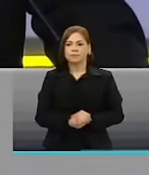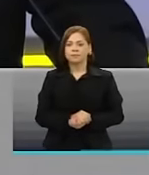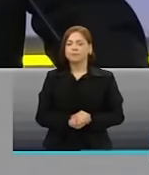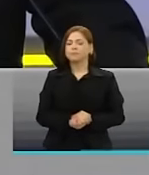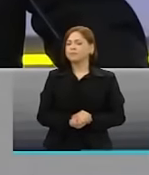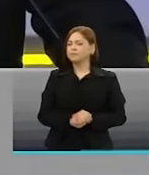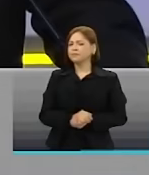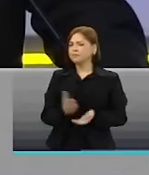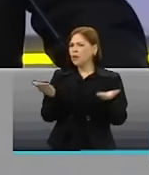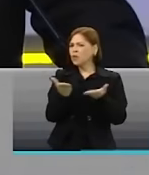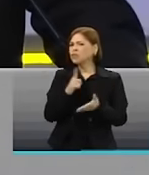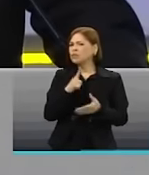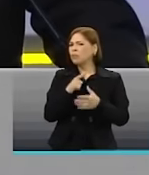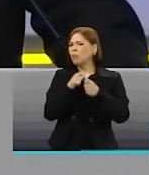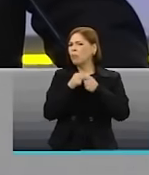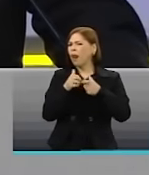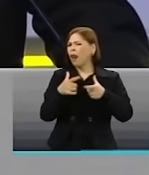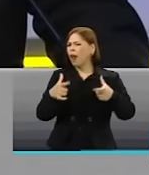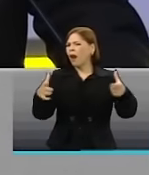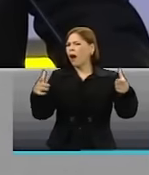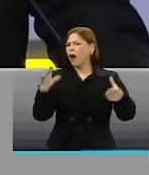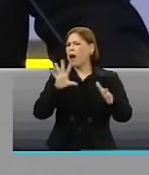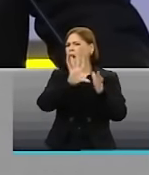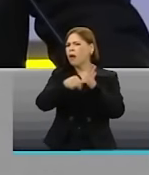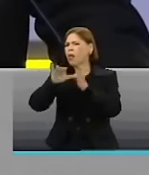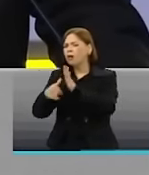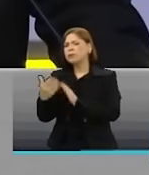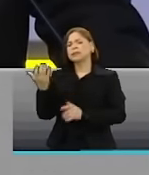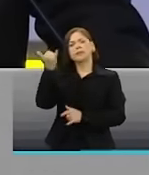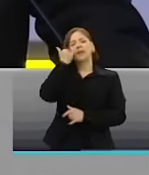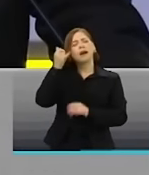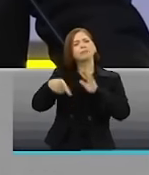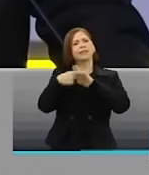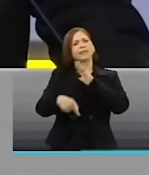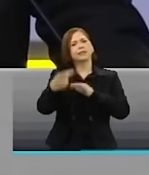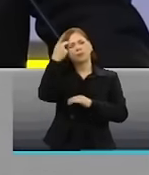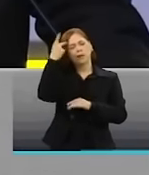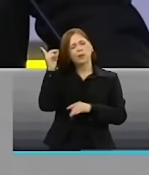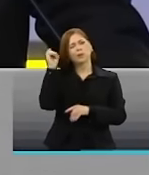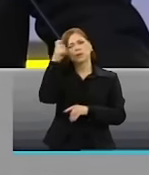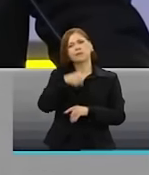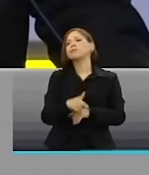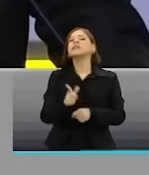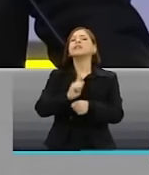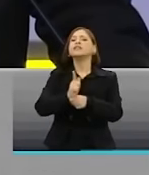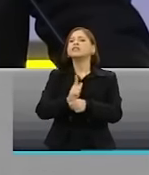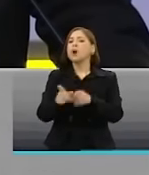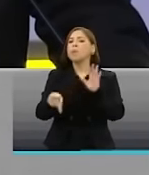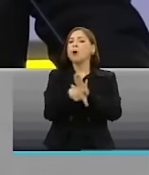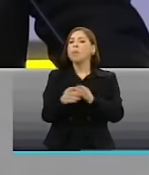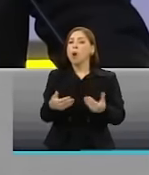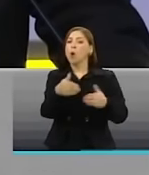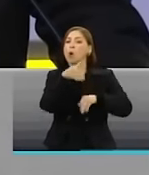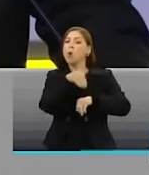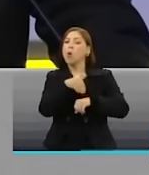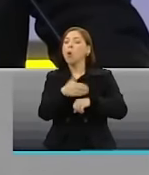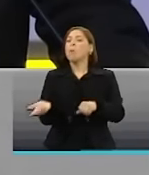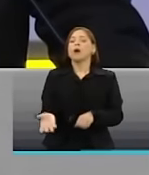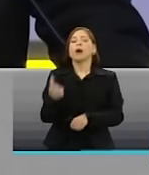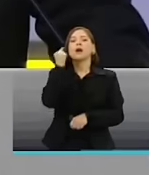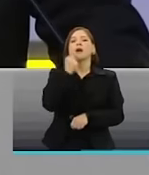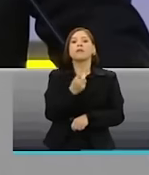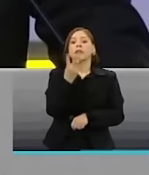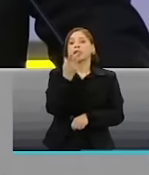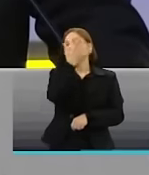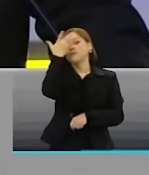Nós temos hoje uma epidemia de roubo de celulares aqui em São Paulo. Esse é mais um legado da gestão Ricardo Nunes. De cada 3 pessoas